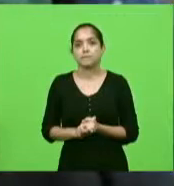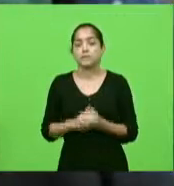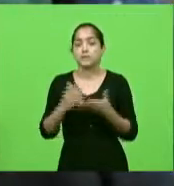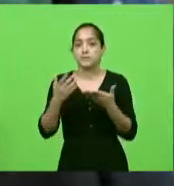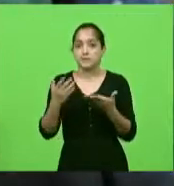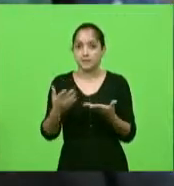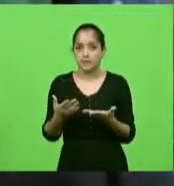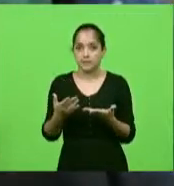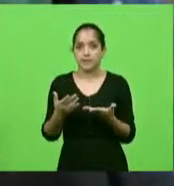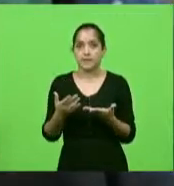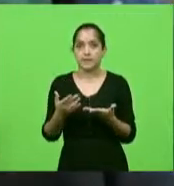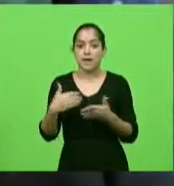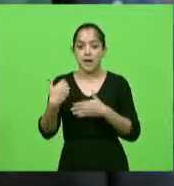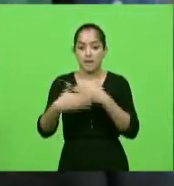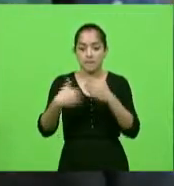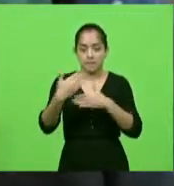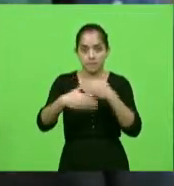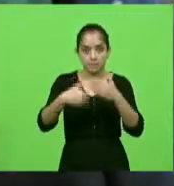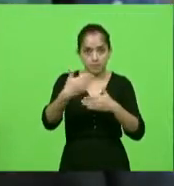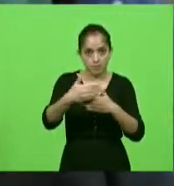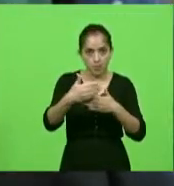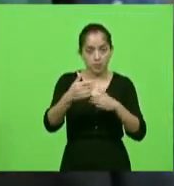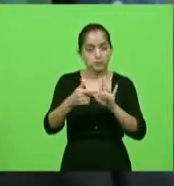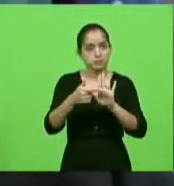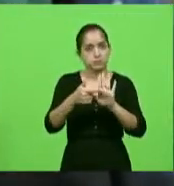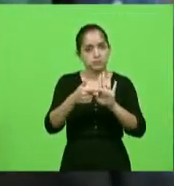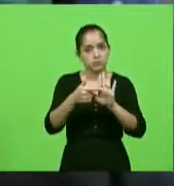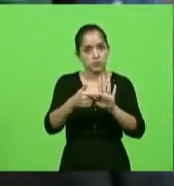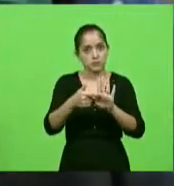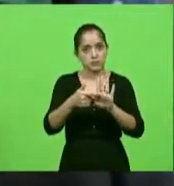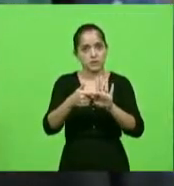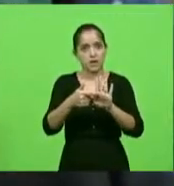Resiste-se também que após a declinação dos autos